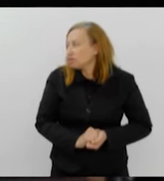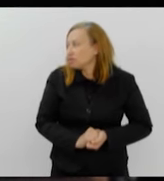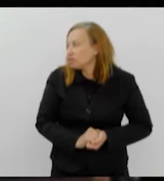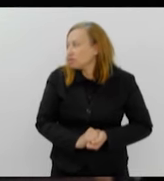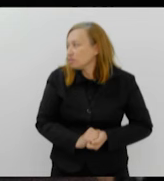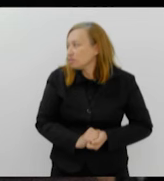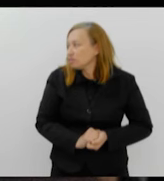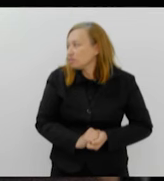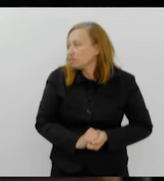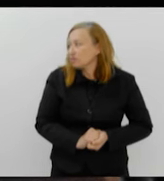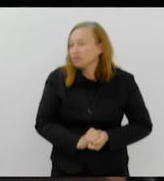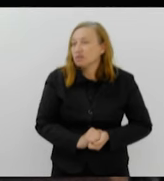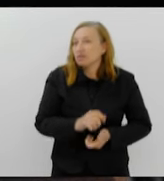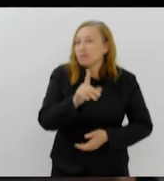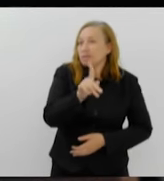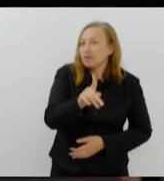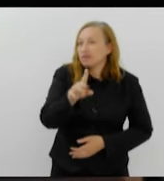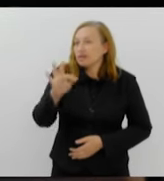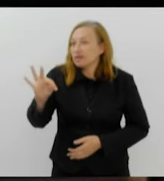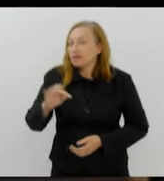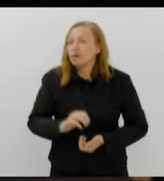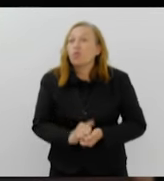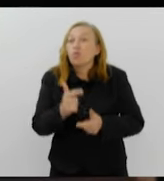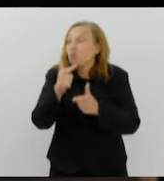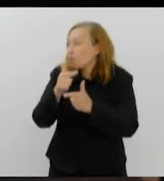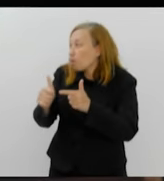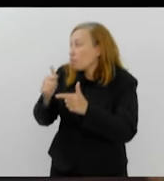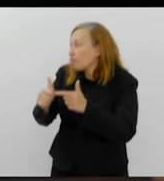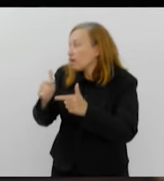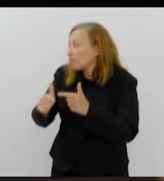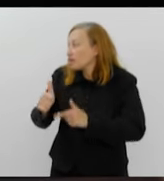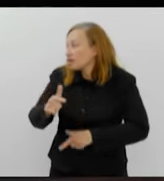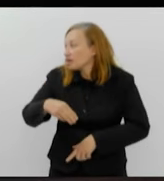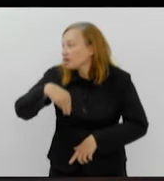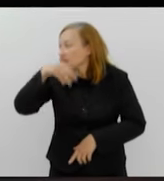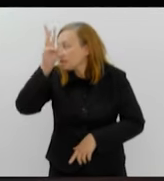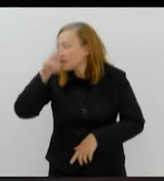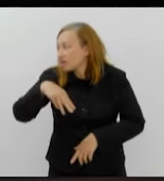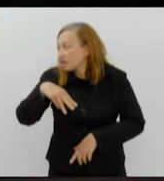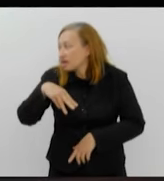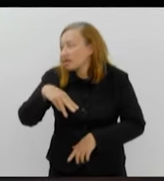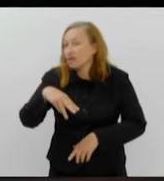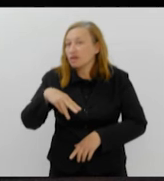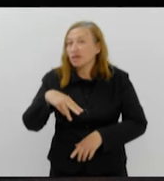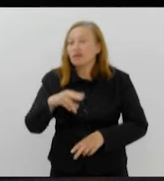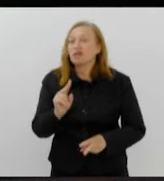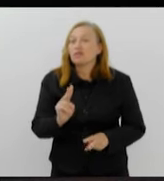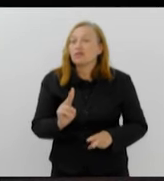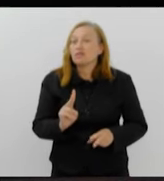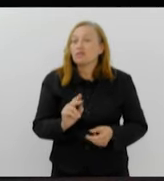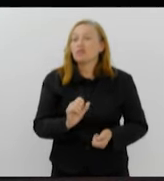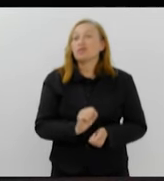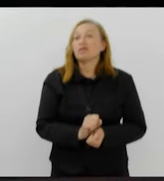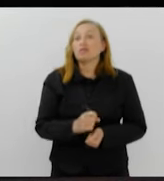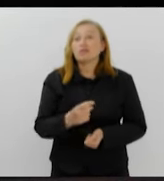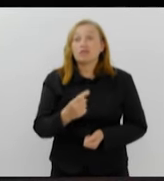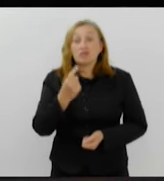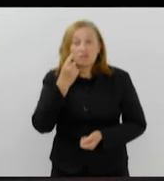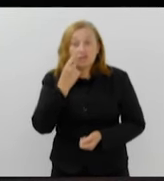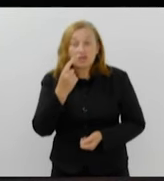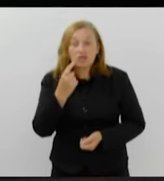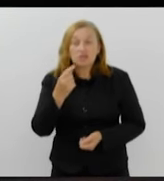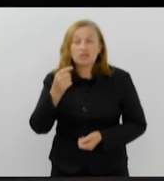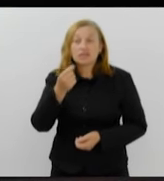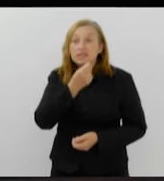pro PT o problema é que quem foi pego em janeiro dezembro do ano passado com